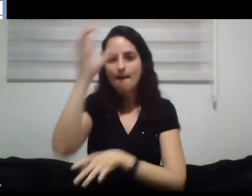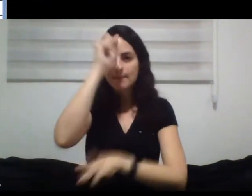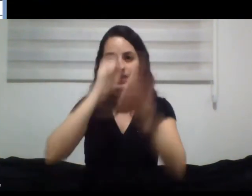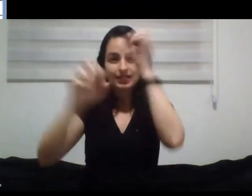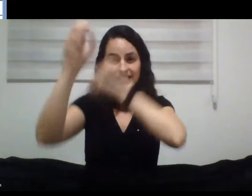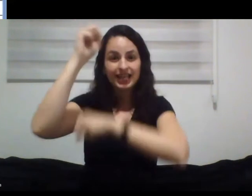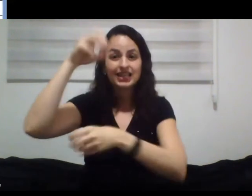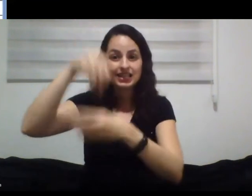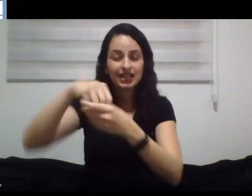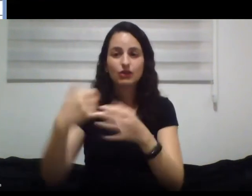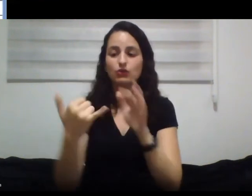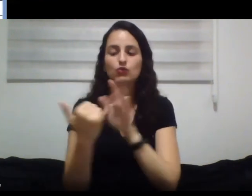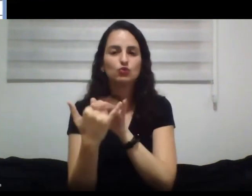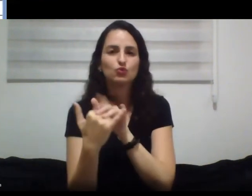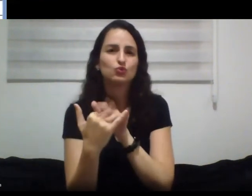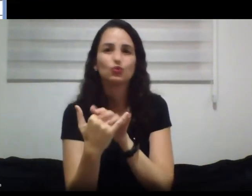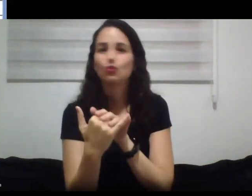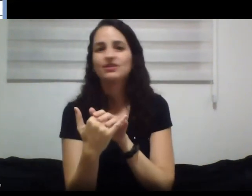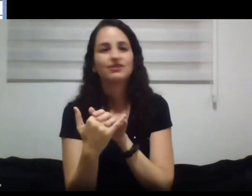Obrigado.